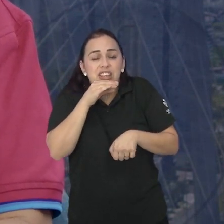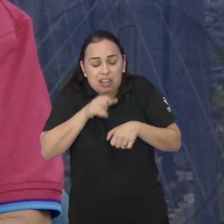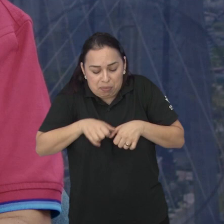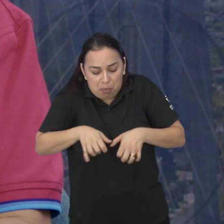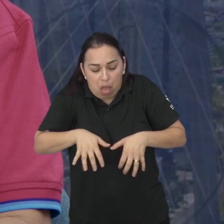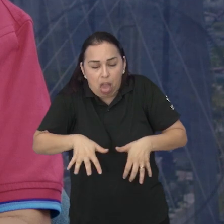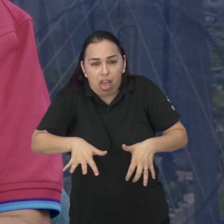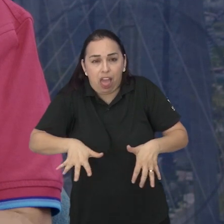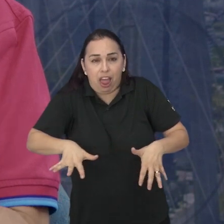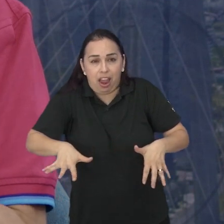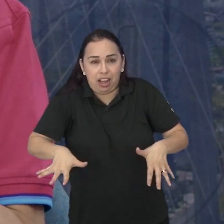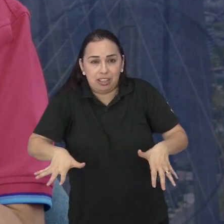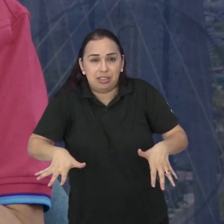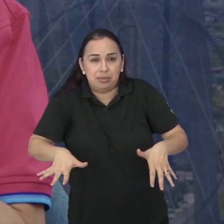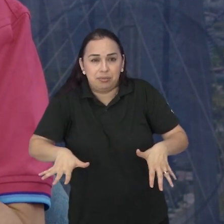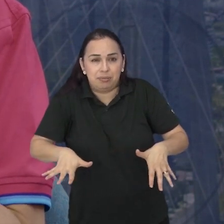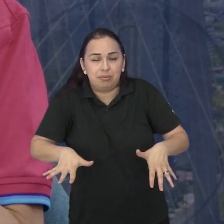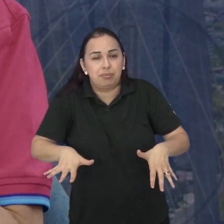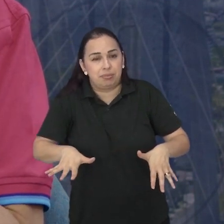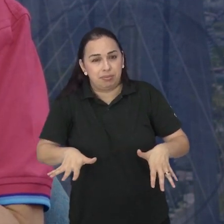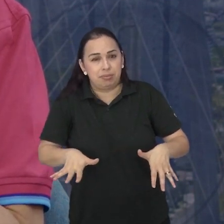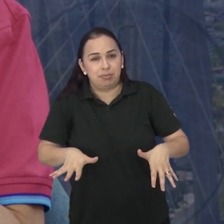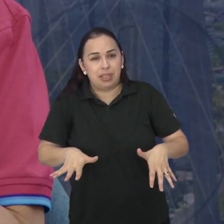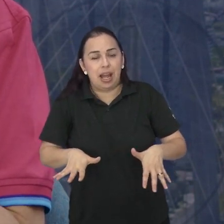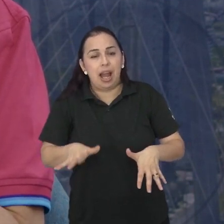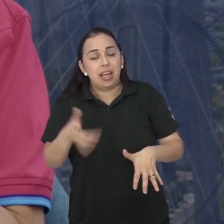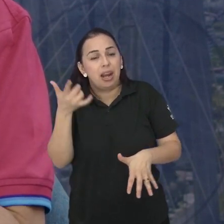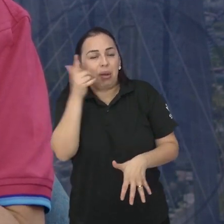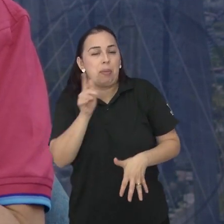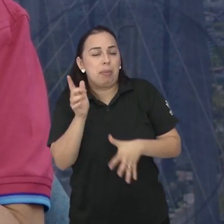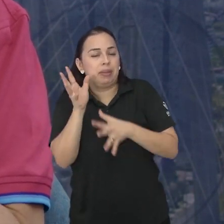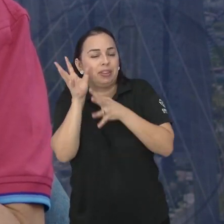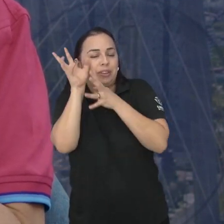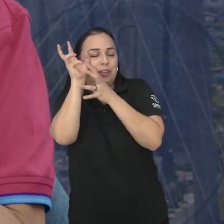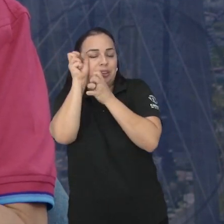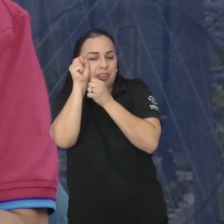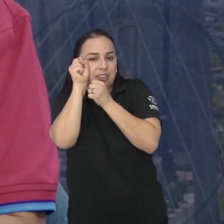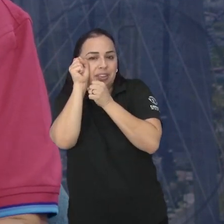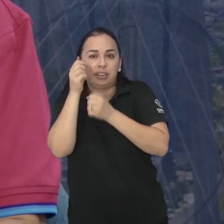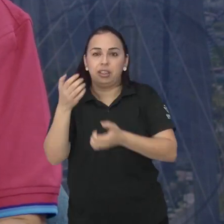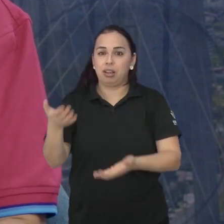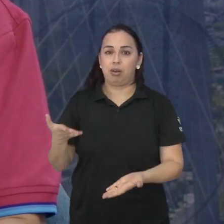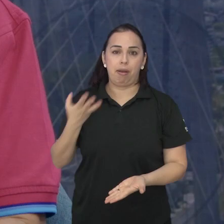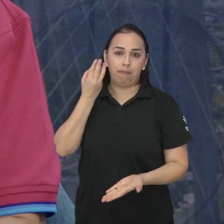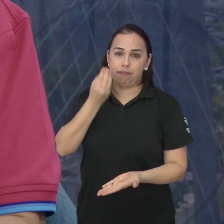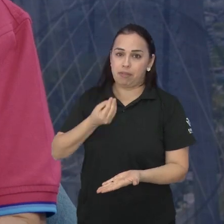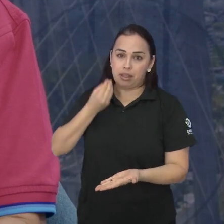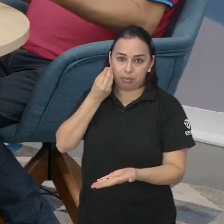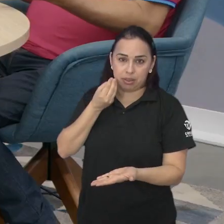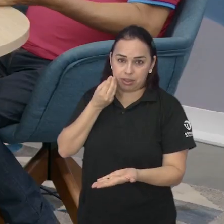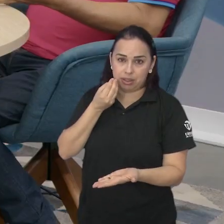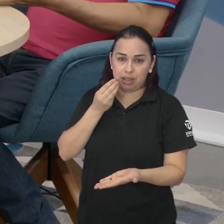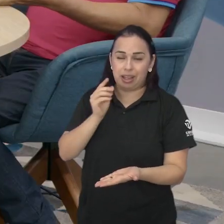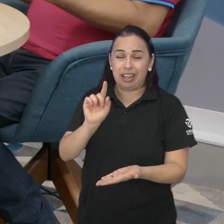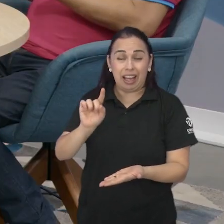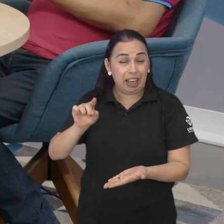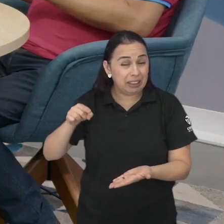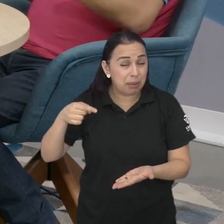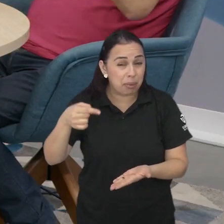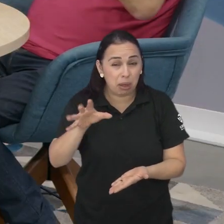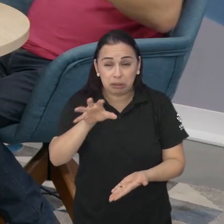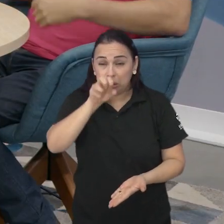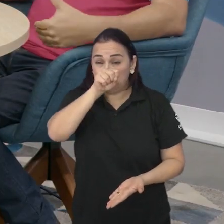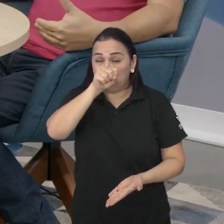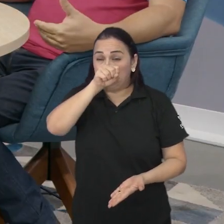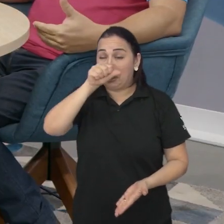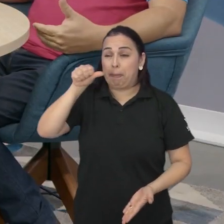papelão, ela fica e dá o tempo do sono chegar. É a sobrevivência. E aquele cheiro depois, no dia seguinte,